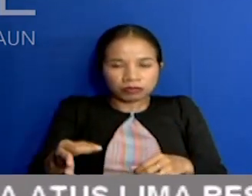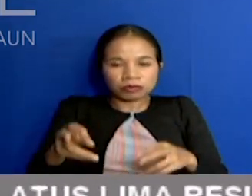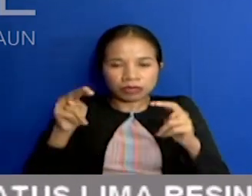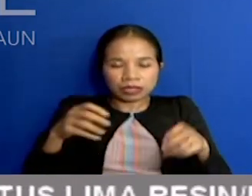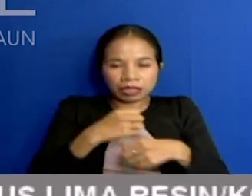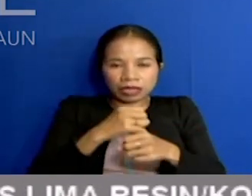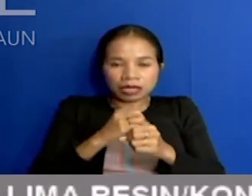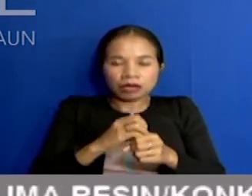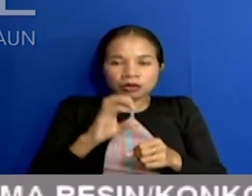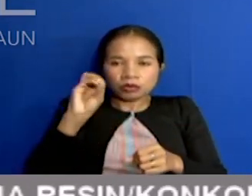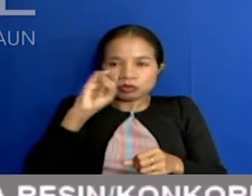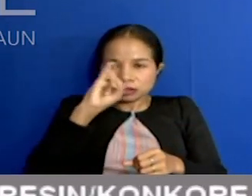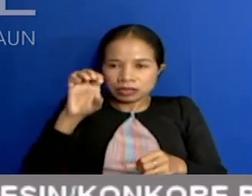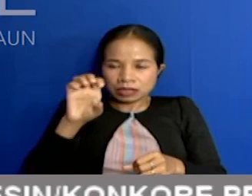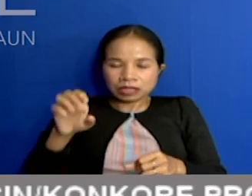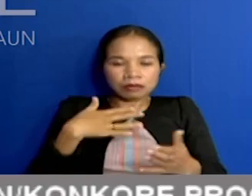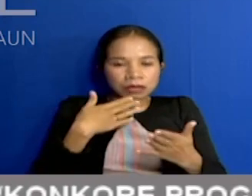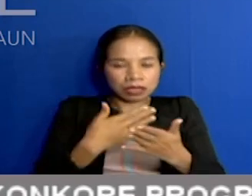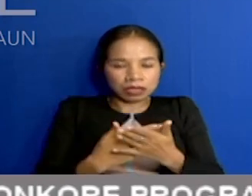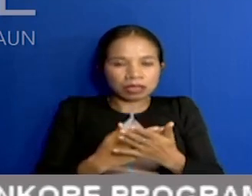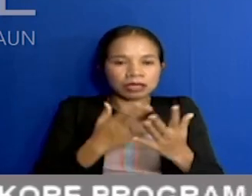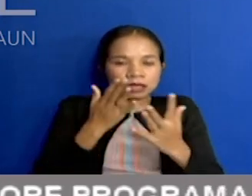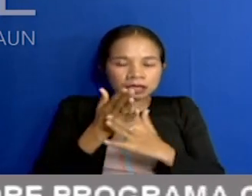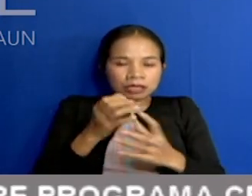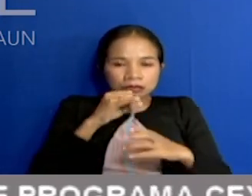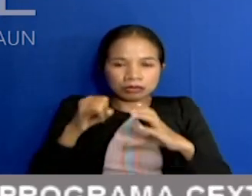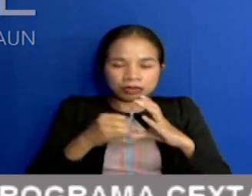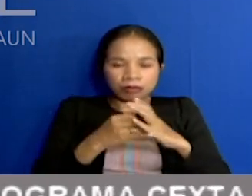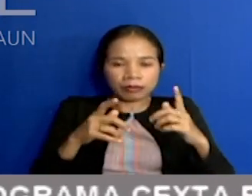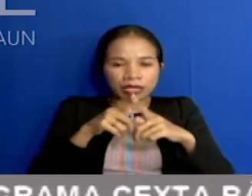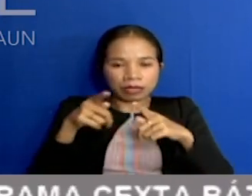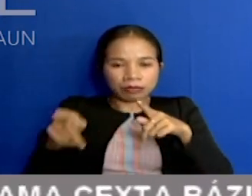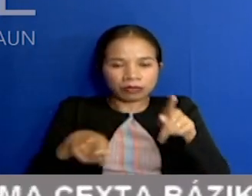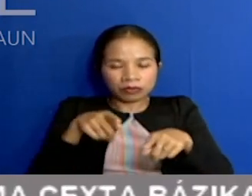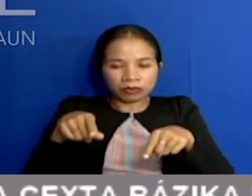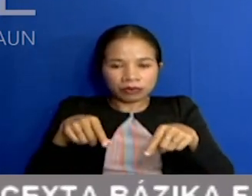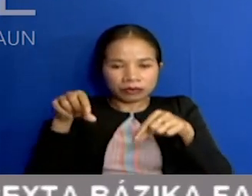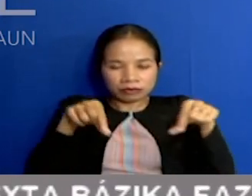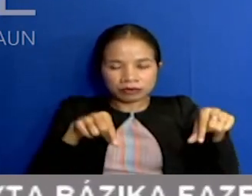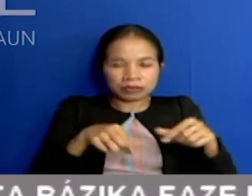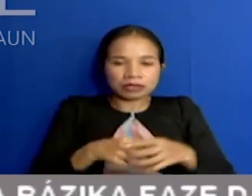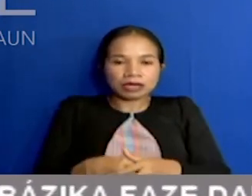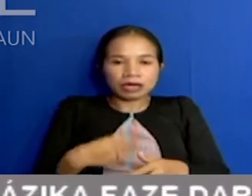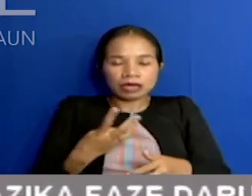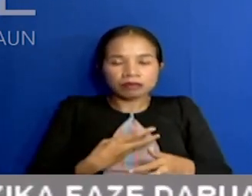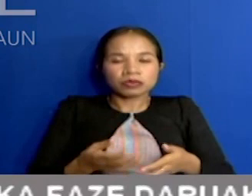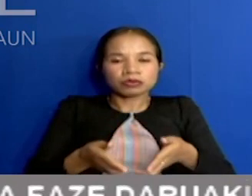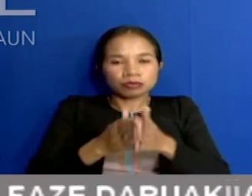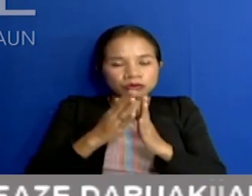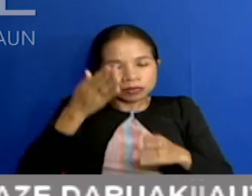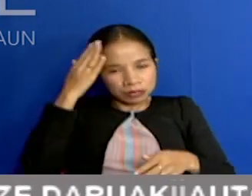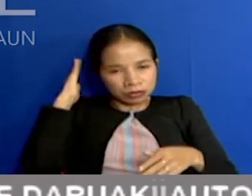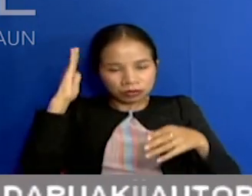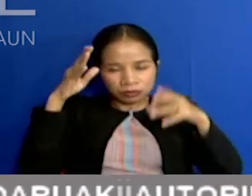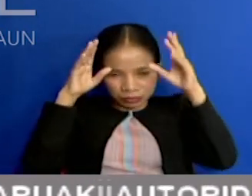nebe tenki accessible no inclusão ba emo deficiência. Ami mus oin husu ba sua excelência atu